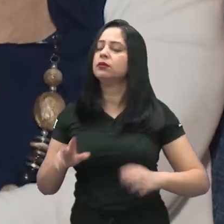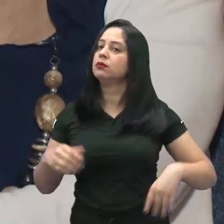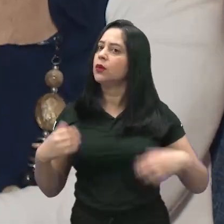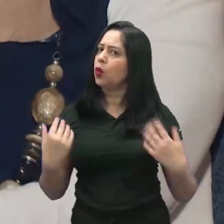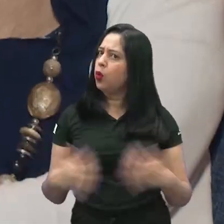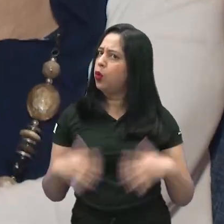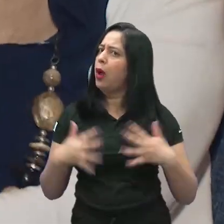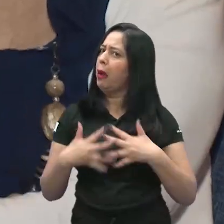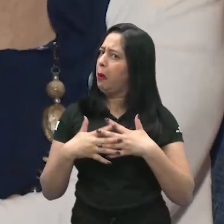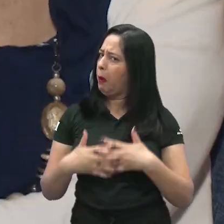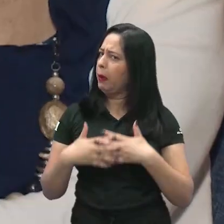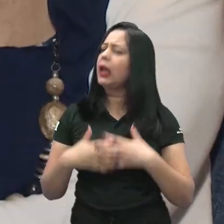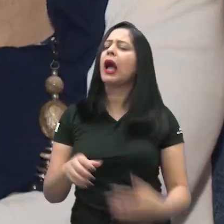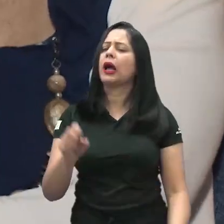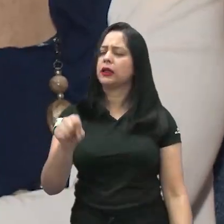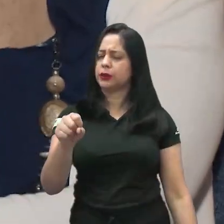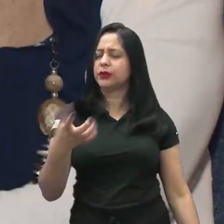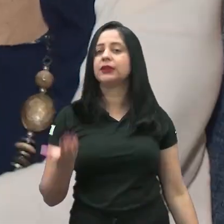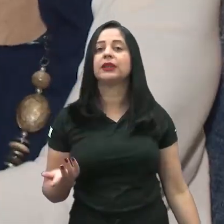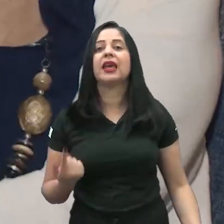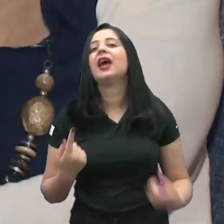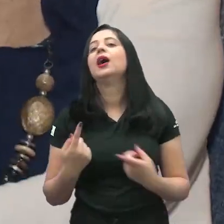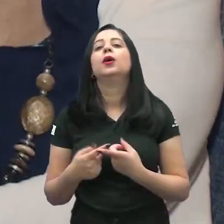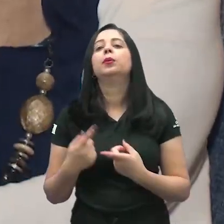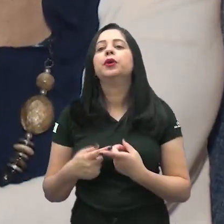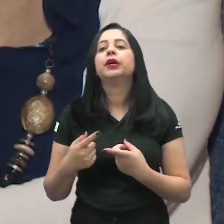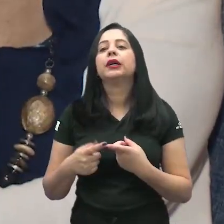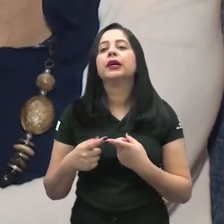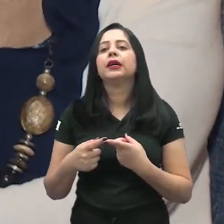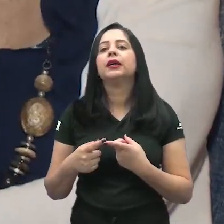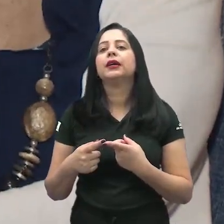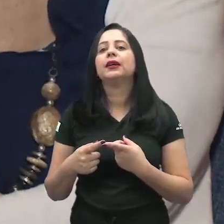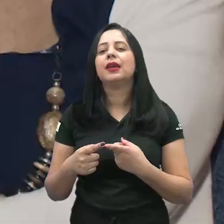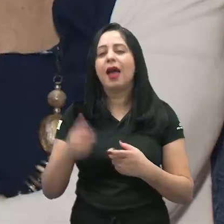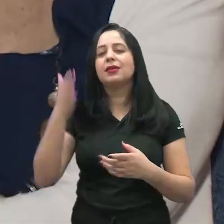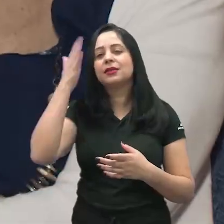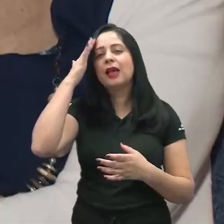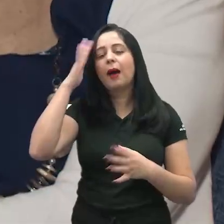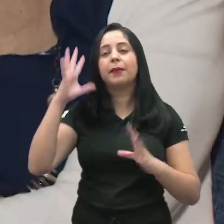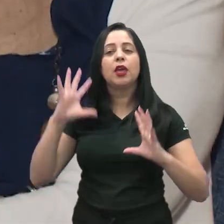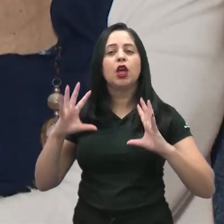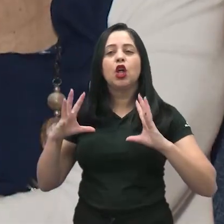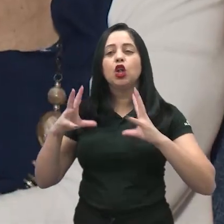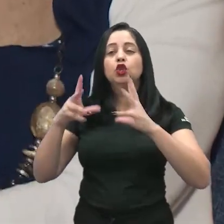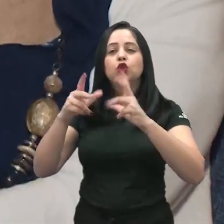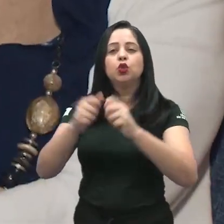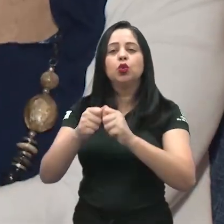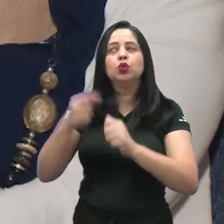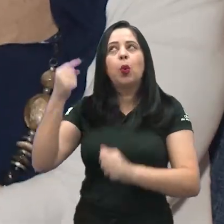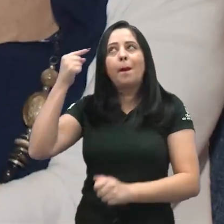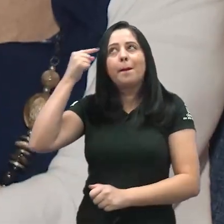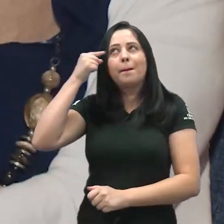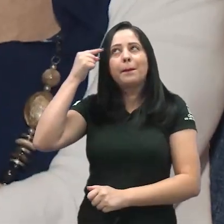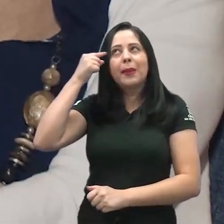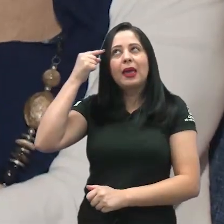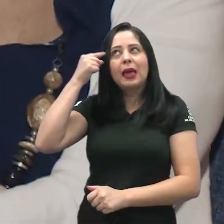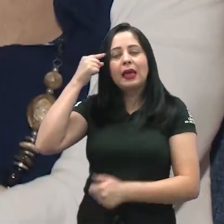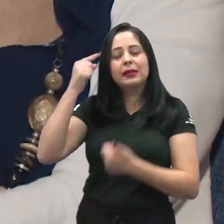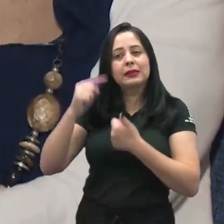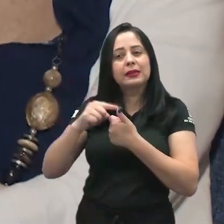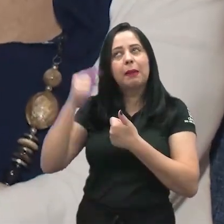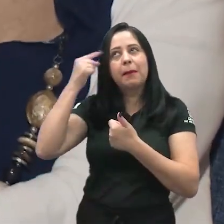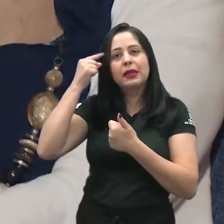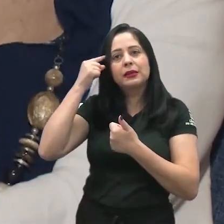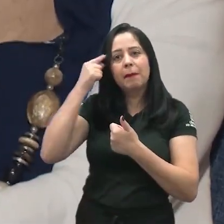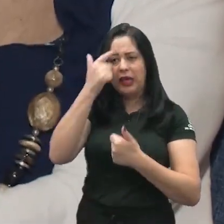isso é complicado? É, porque aí a gente vai perceber que muito do que a gente pensa, do que a gente acredita ser